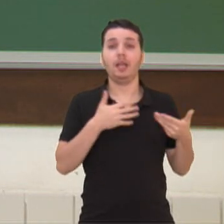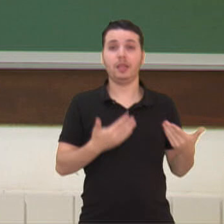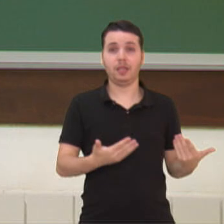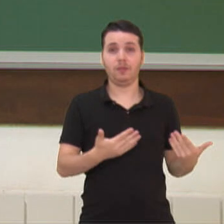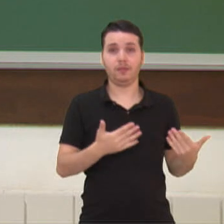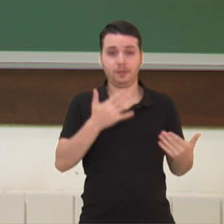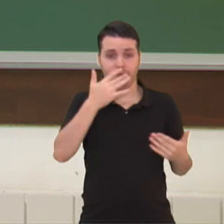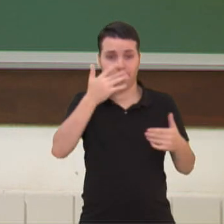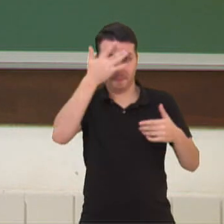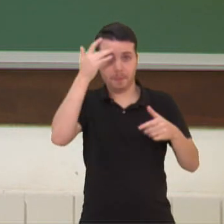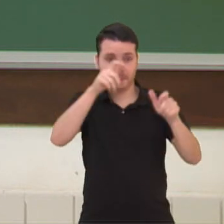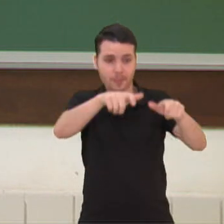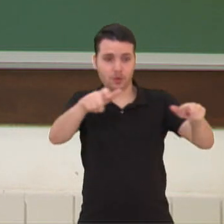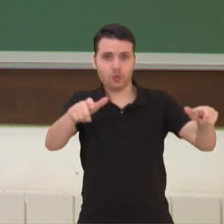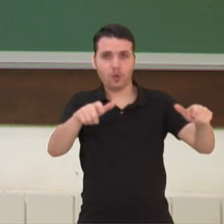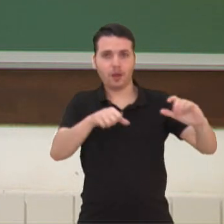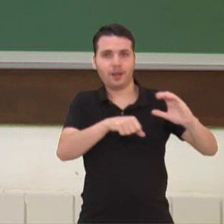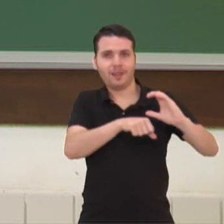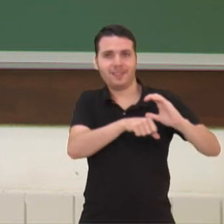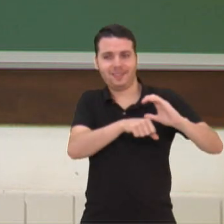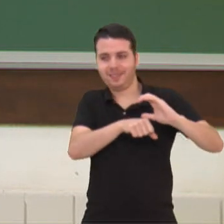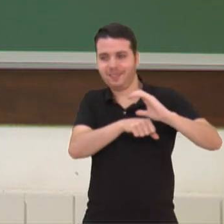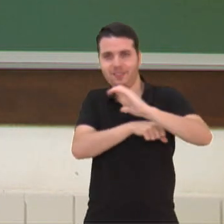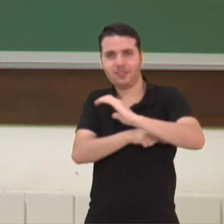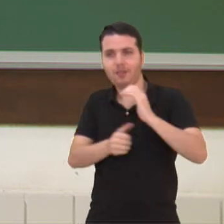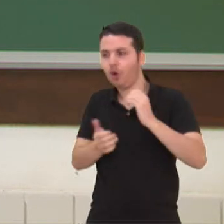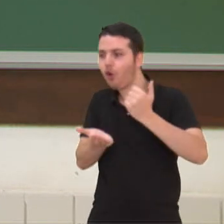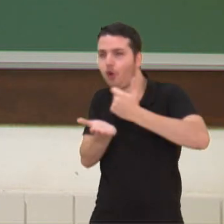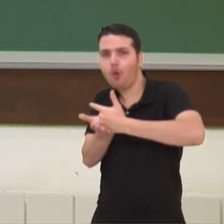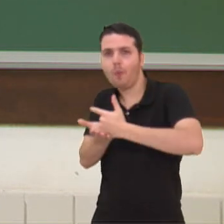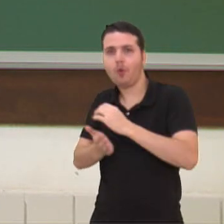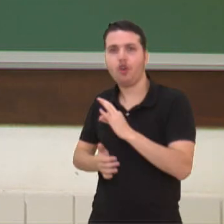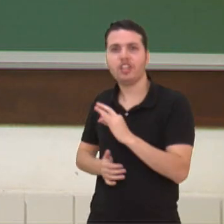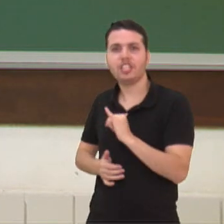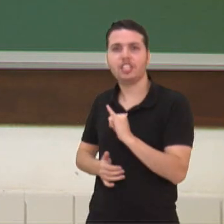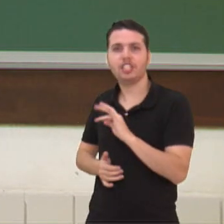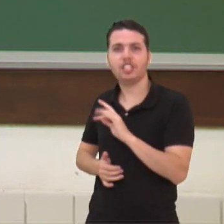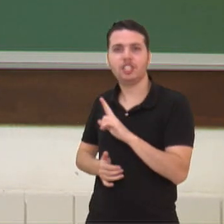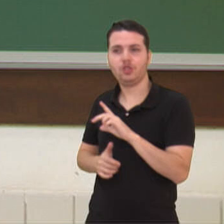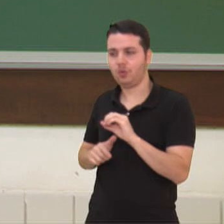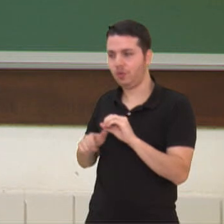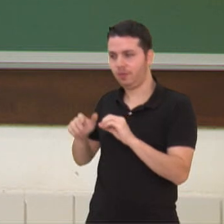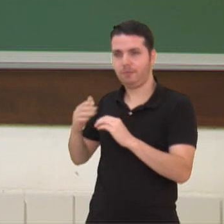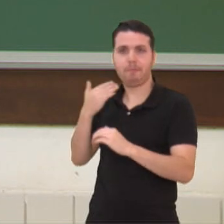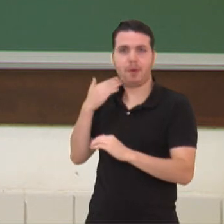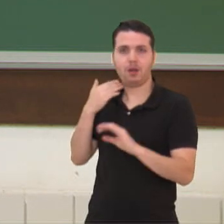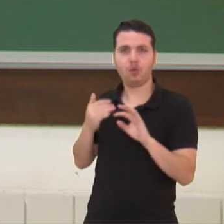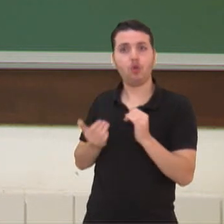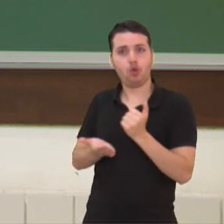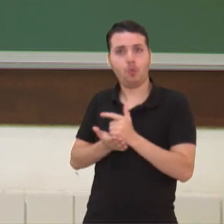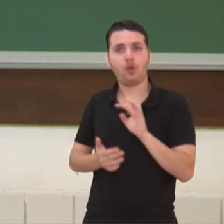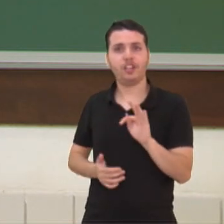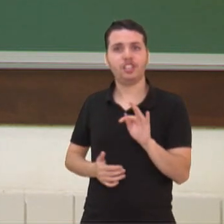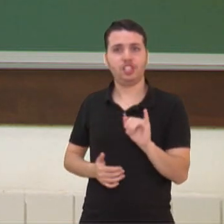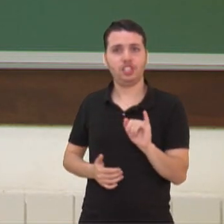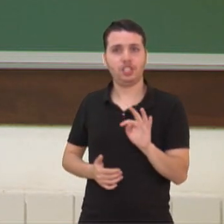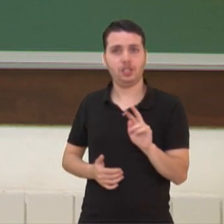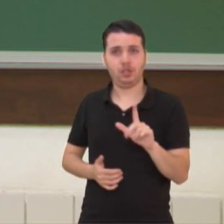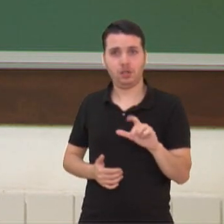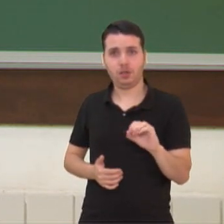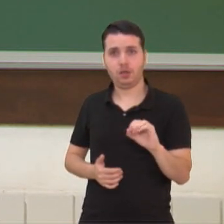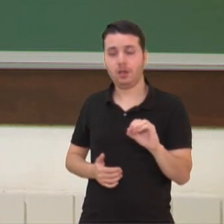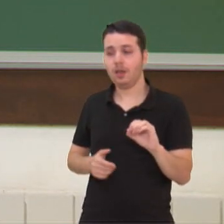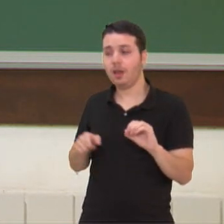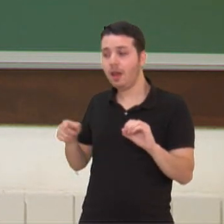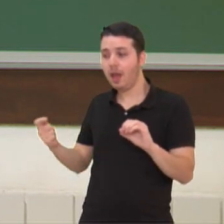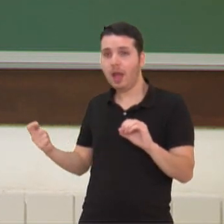aqueles investidores que tinham comprado os títulos referentes a estes imóveis, a este financiamento de imóveis, eles